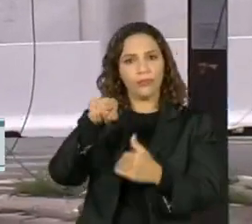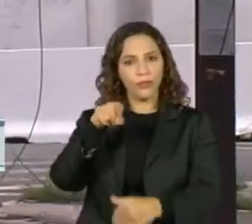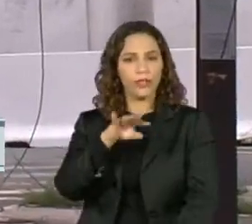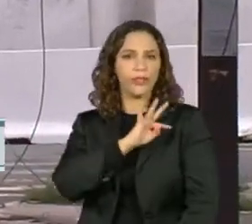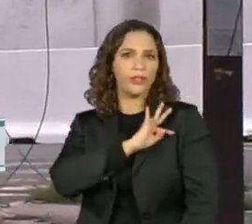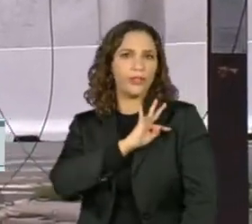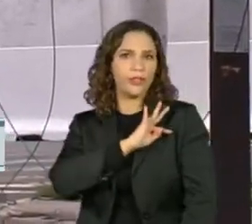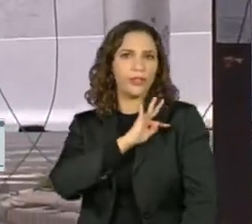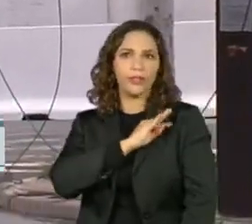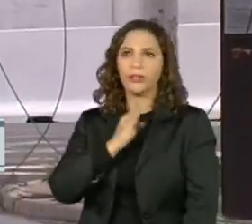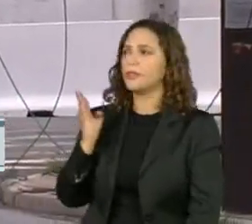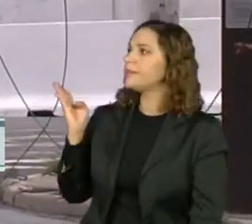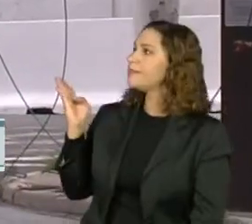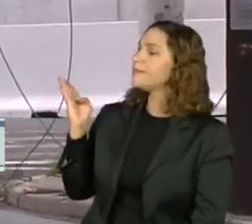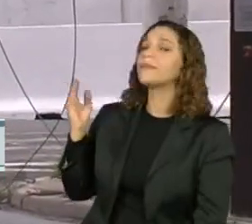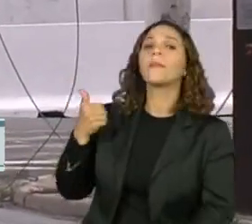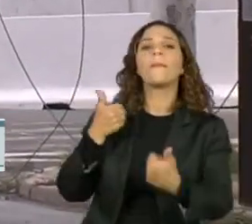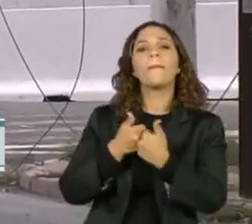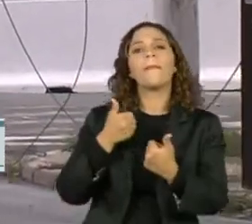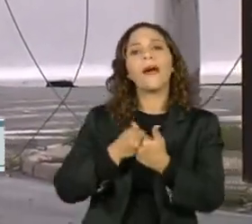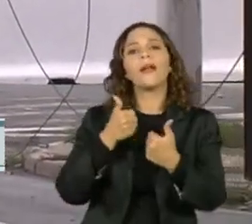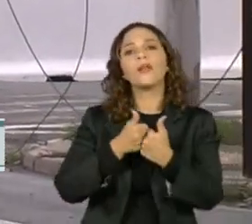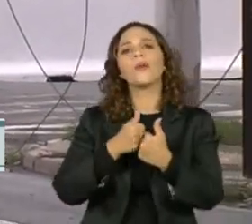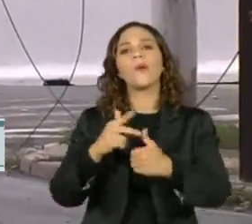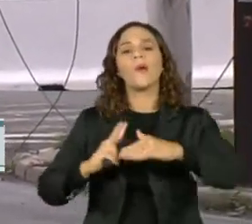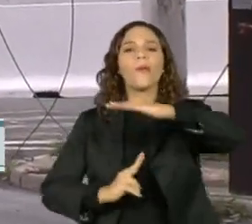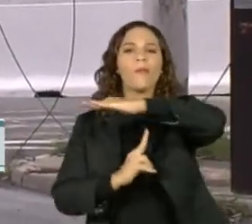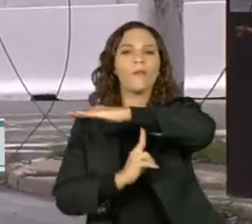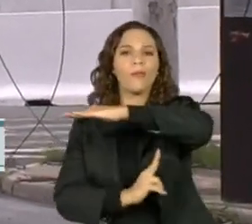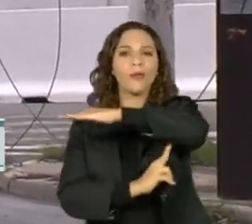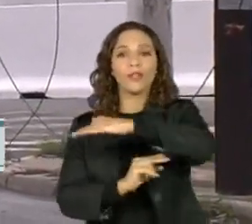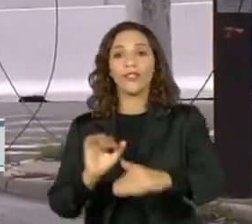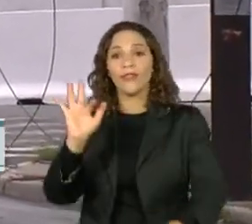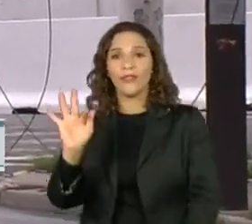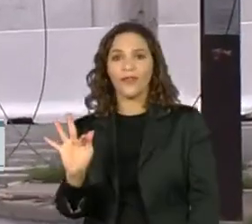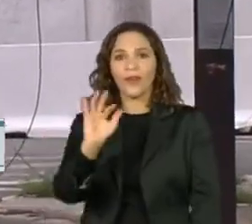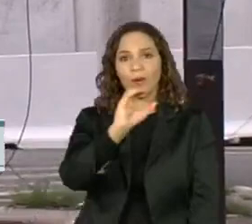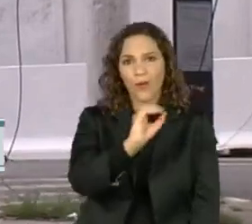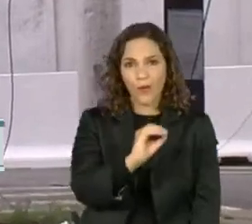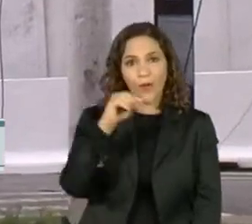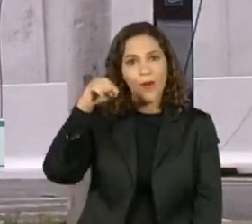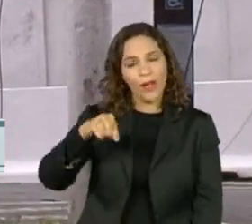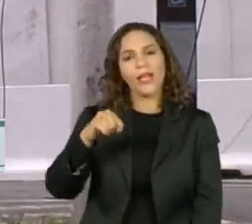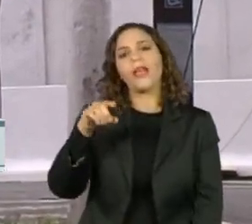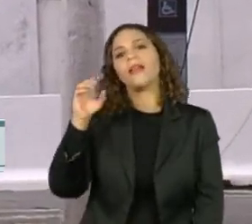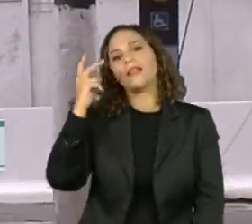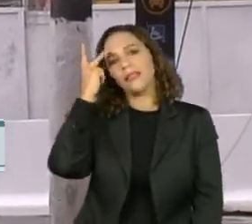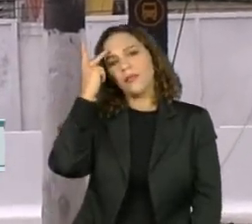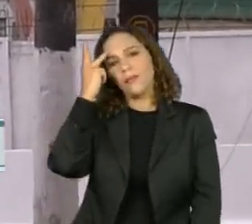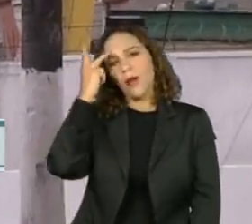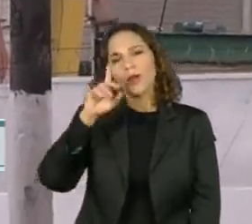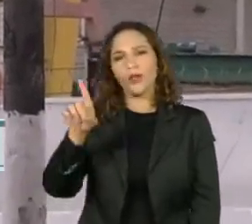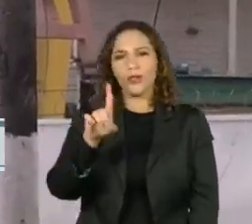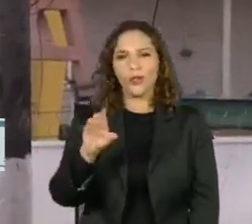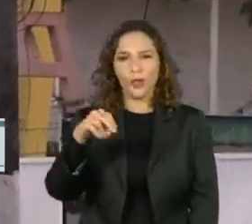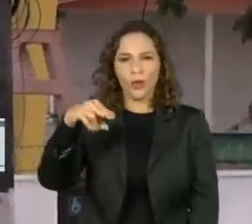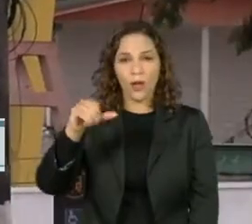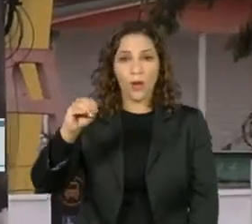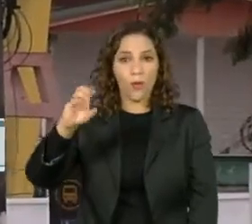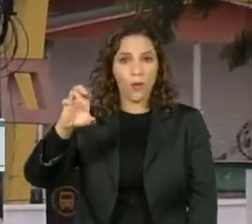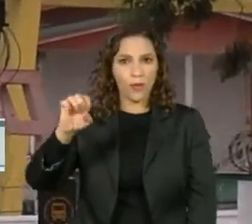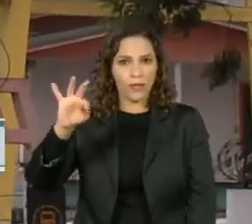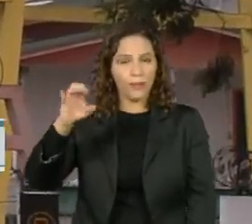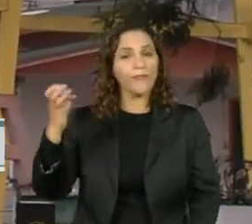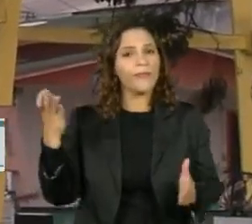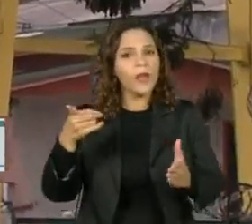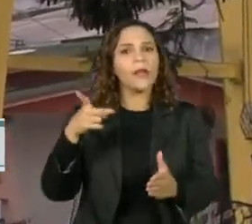a altura da ponte da Freguesia do Ó, zona oeste de São Paulo. A preocupação agora, que os técnicos da CET, também da Defesa